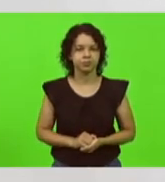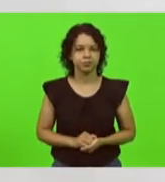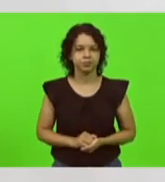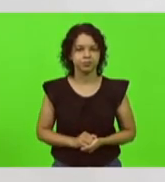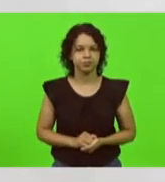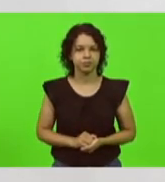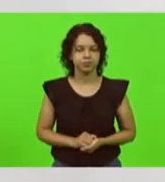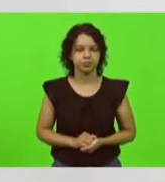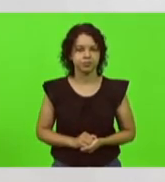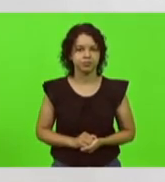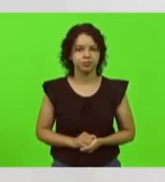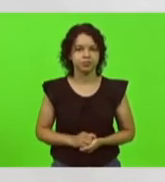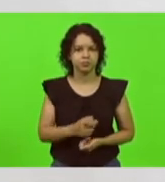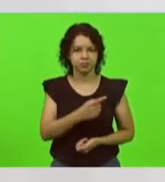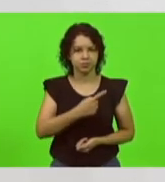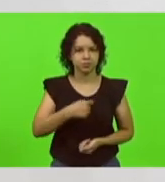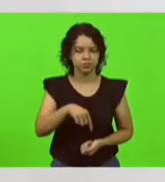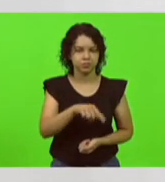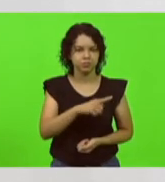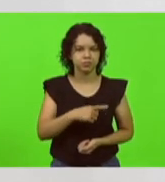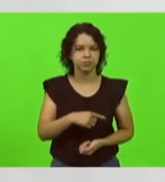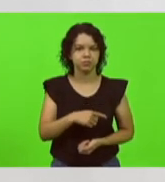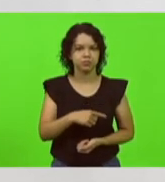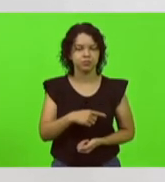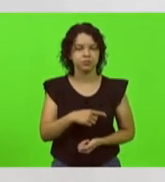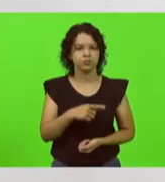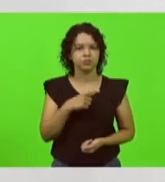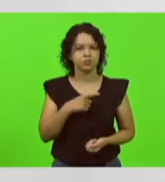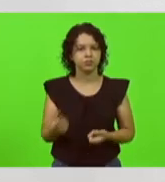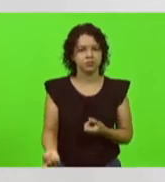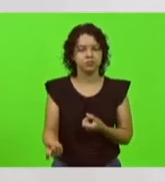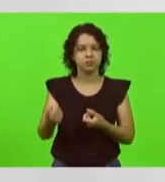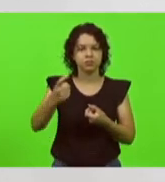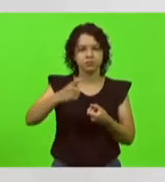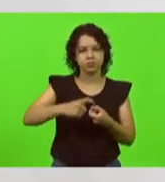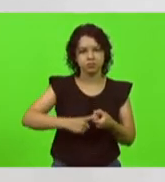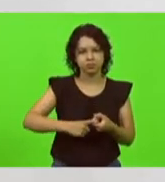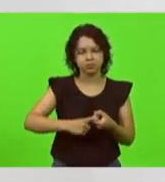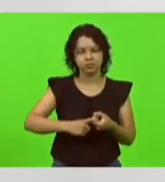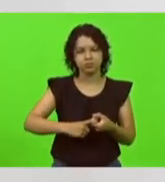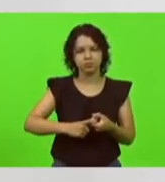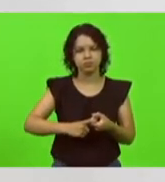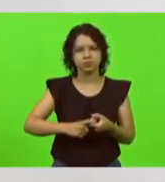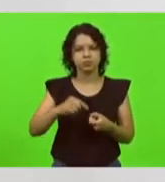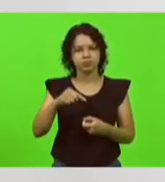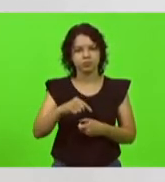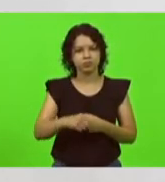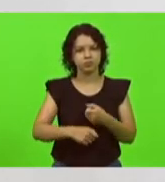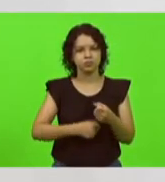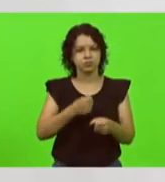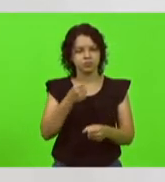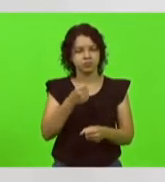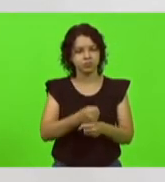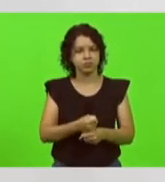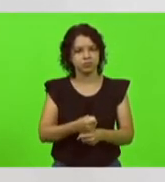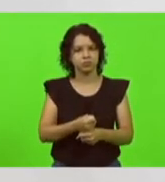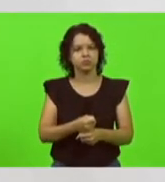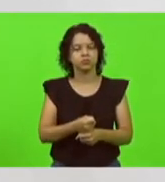Como nós estamos na retomada deste ano legislativo,